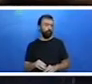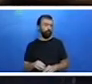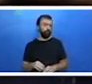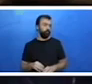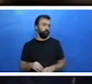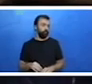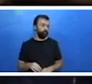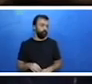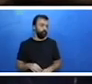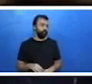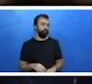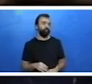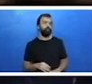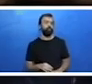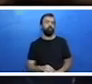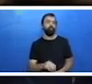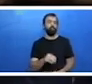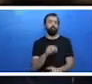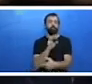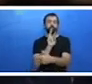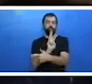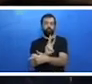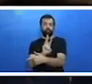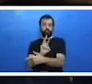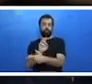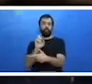10. Olha lá, voltei uma casinha.